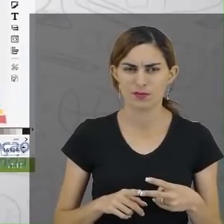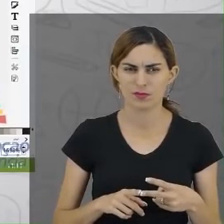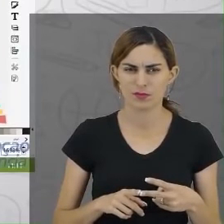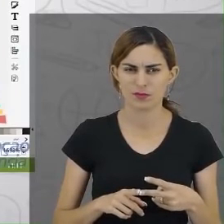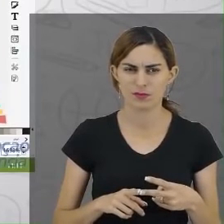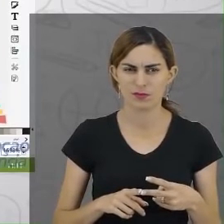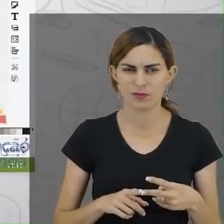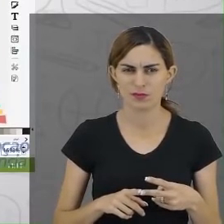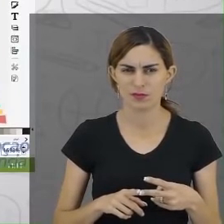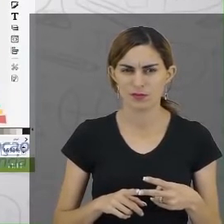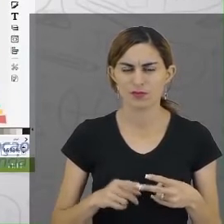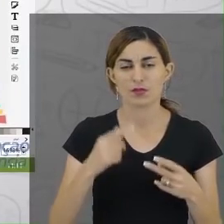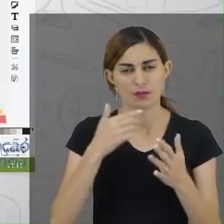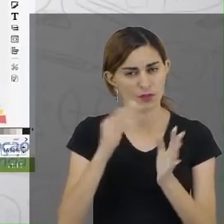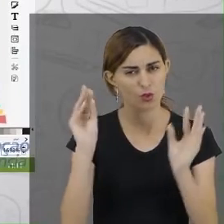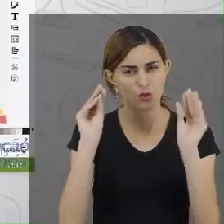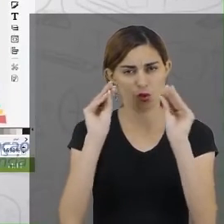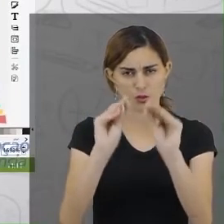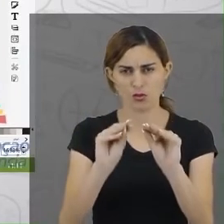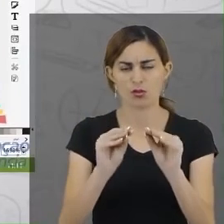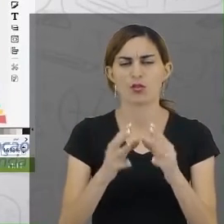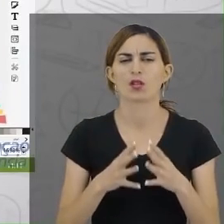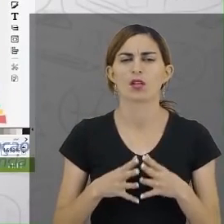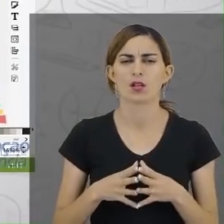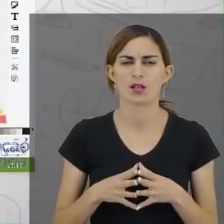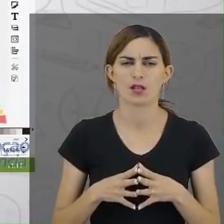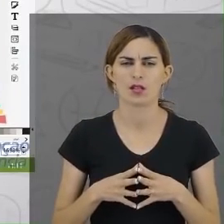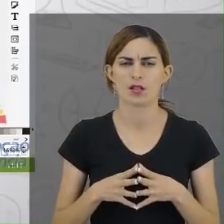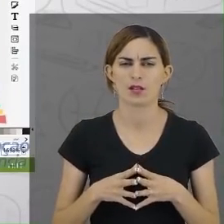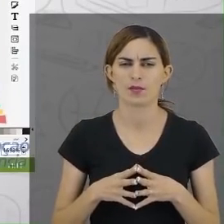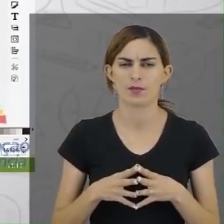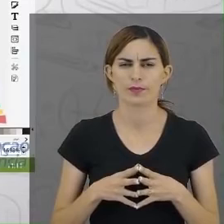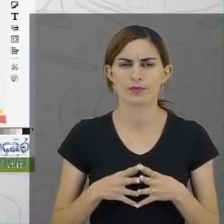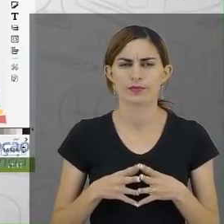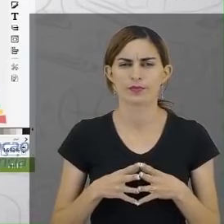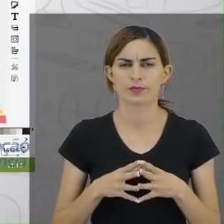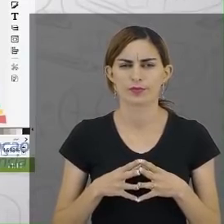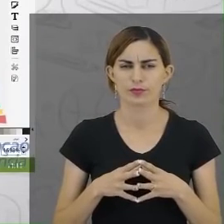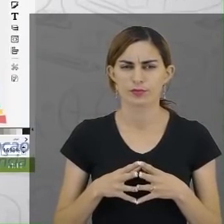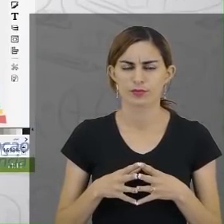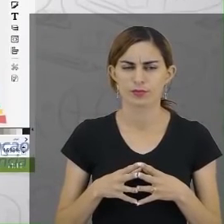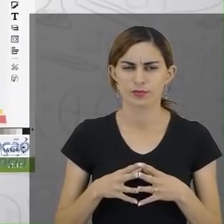Para isso, vamos colocar